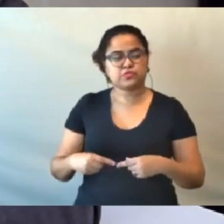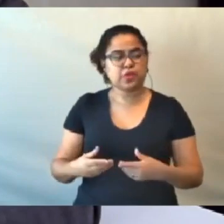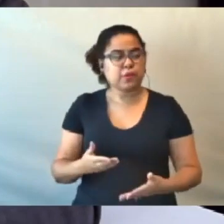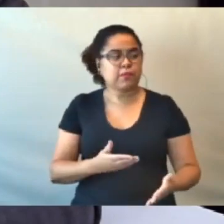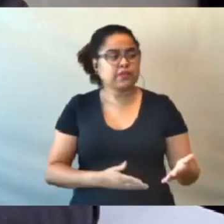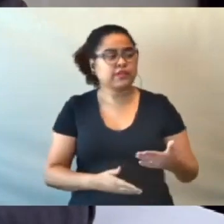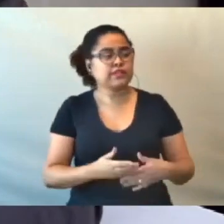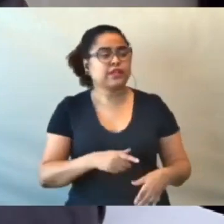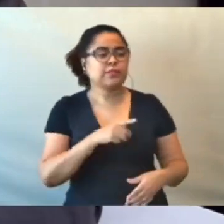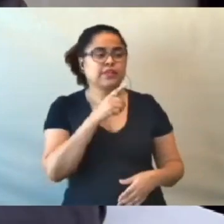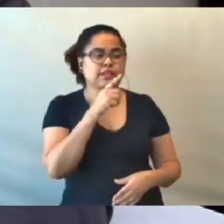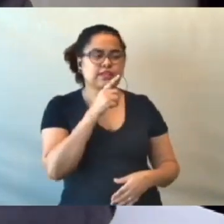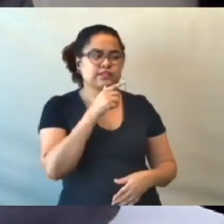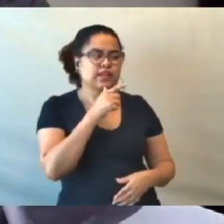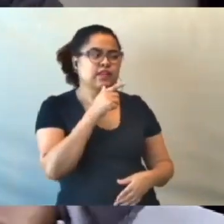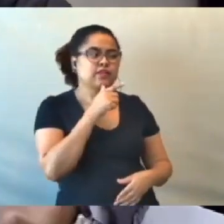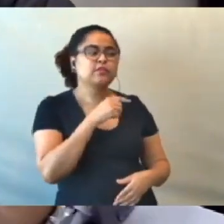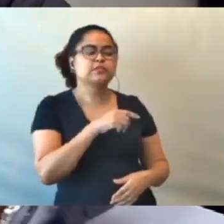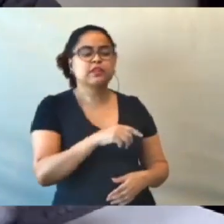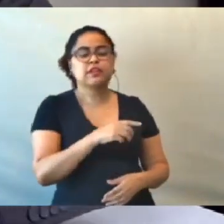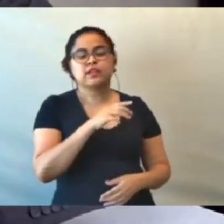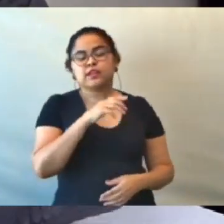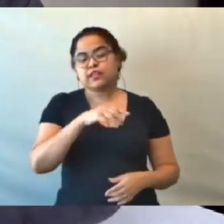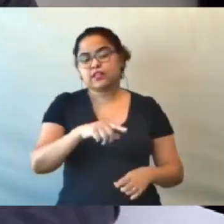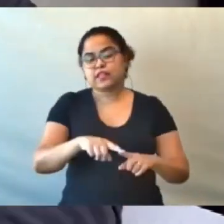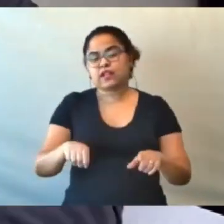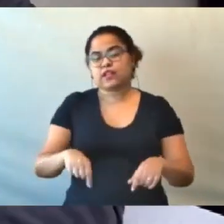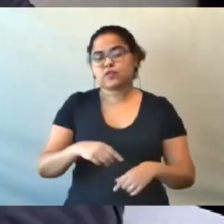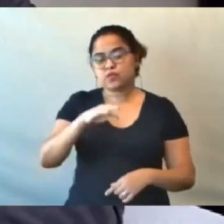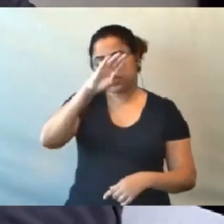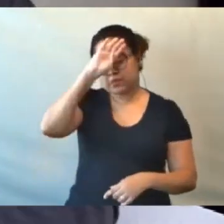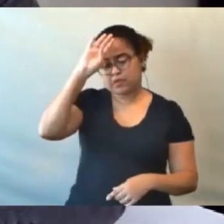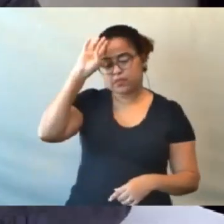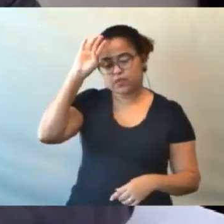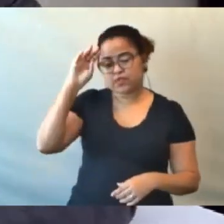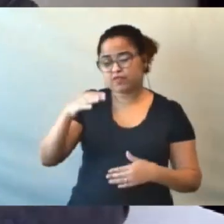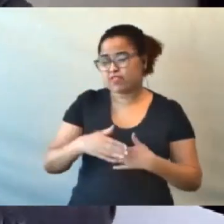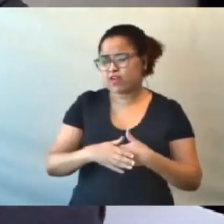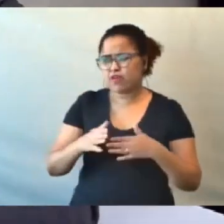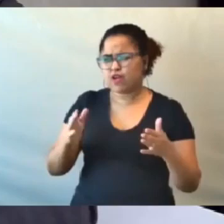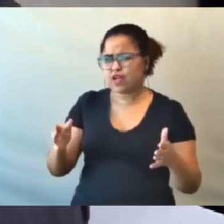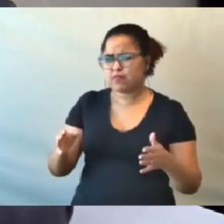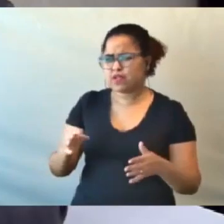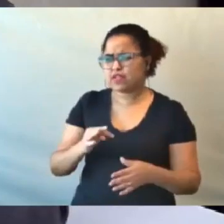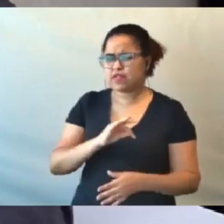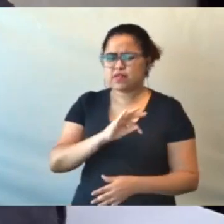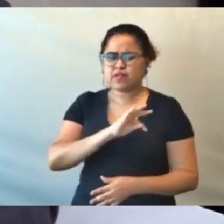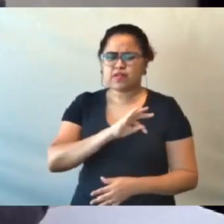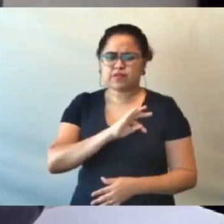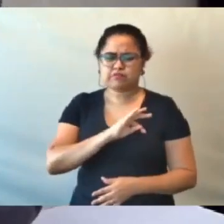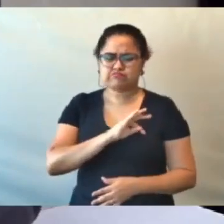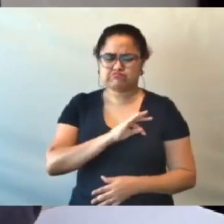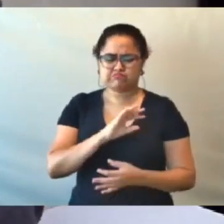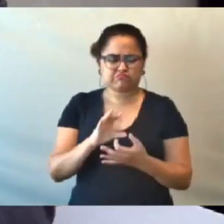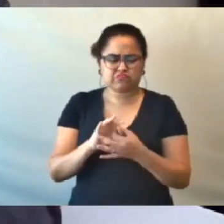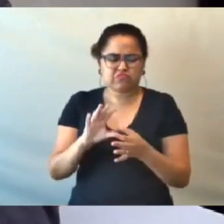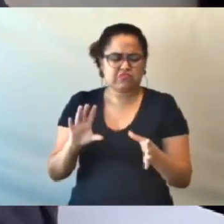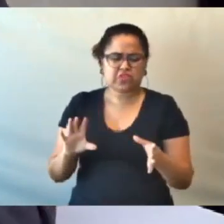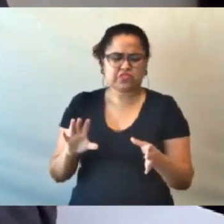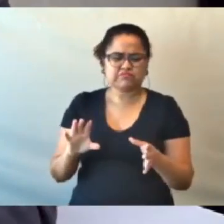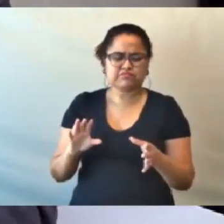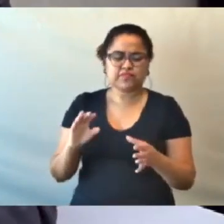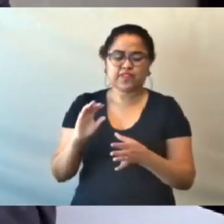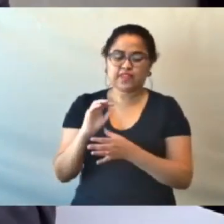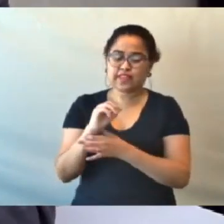Pampulha, não abre para que outras técnicas cheguem. Ela quer garantir que um único